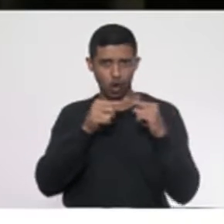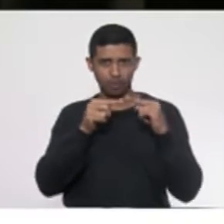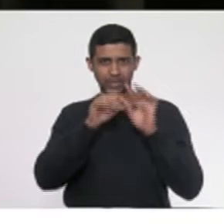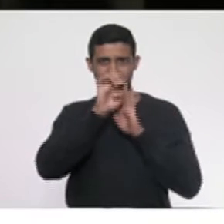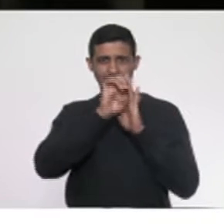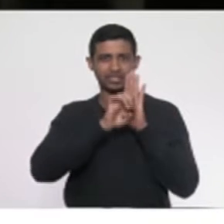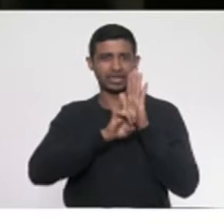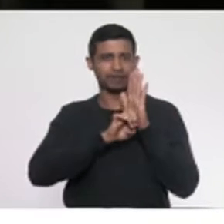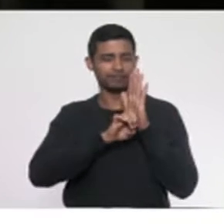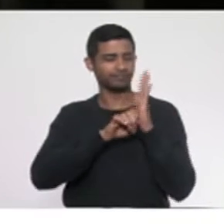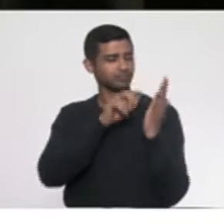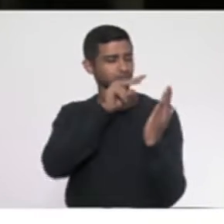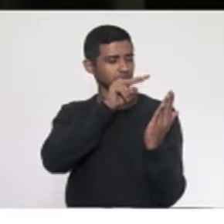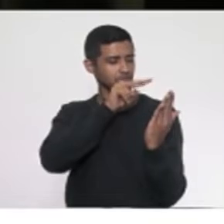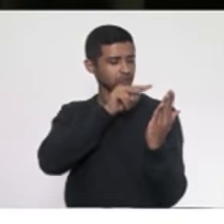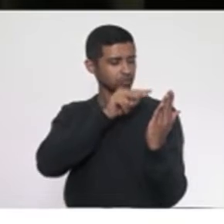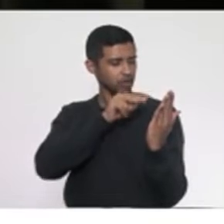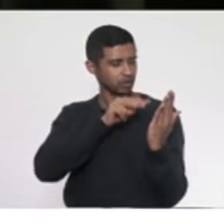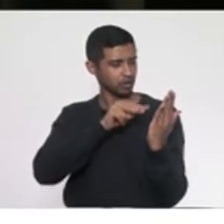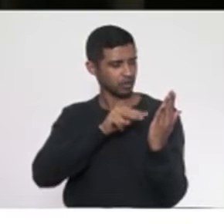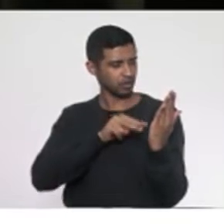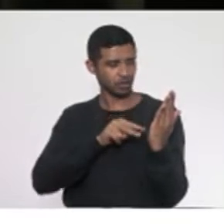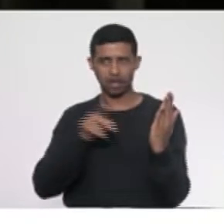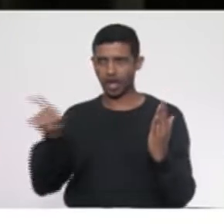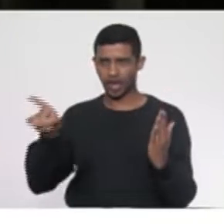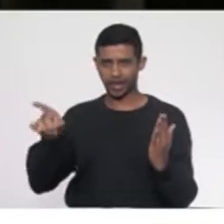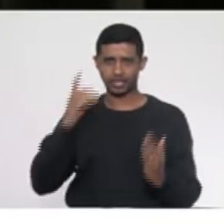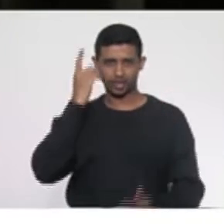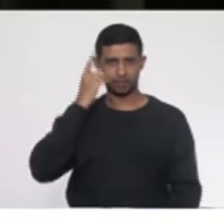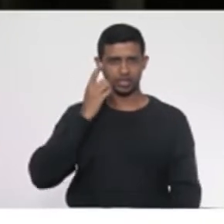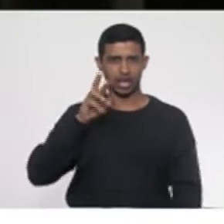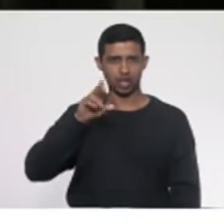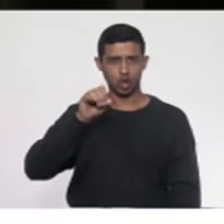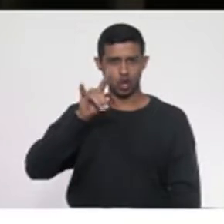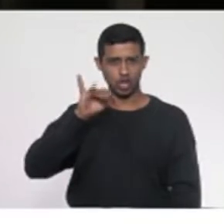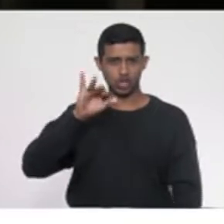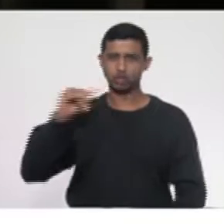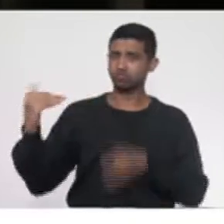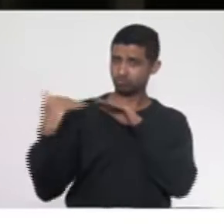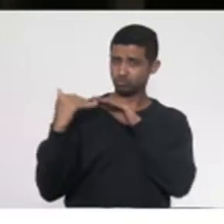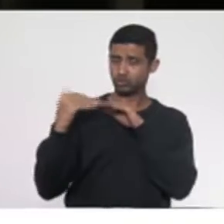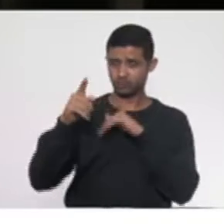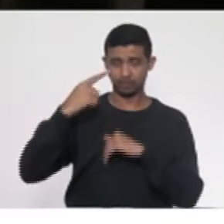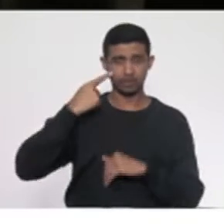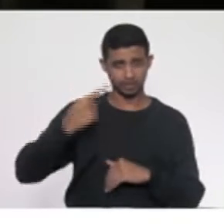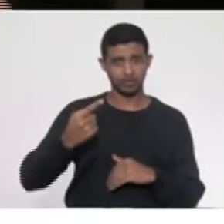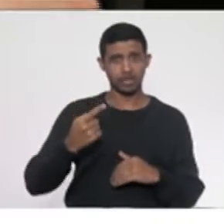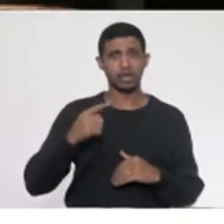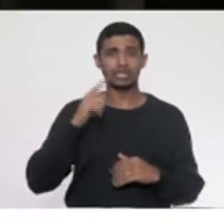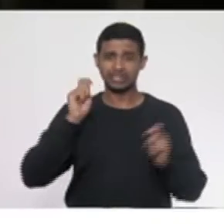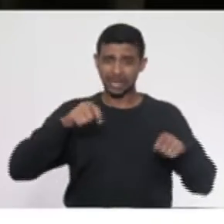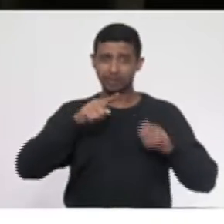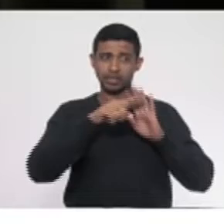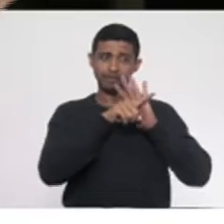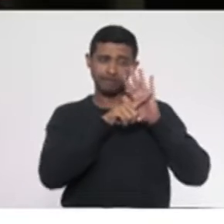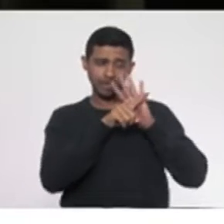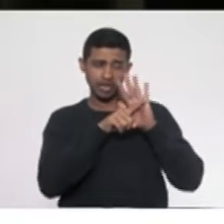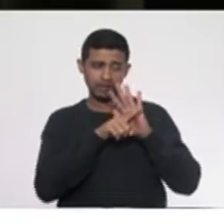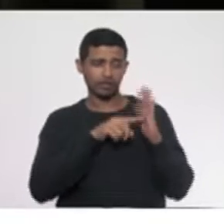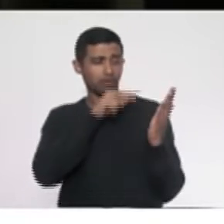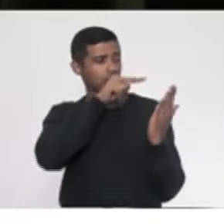emendas, o deputado Rodrigo Amorim não vai me desmentir, vai verificar que uma